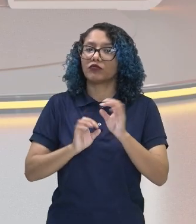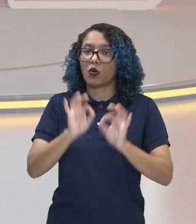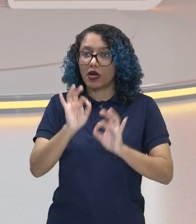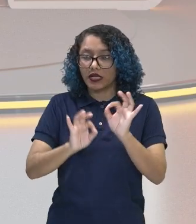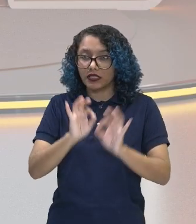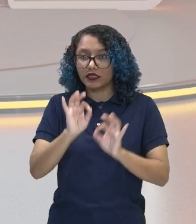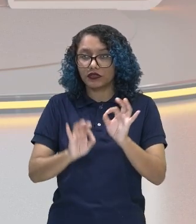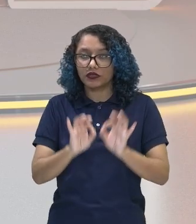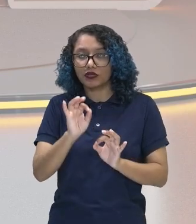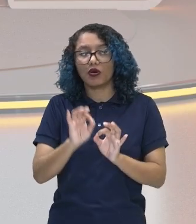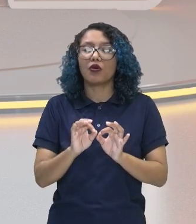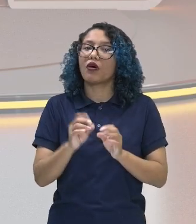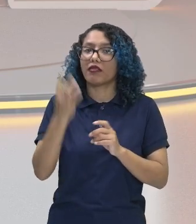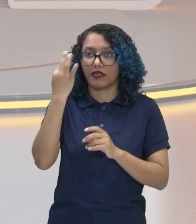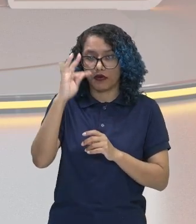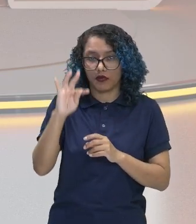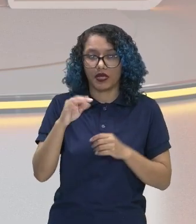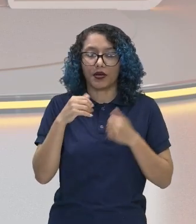de bem-estar social.